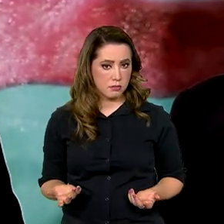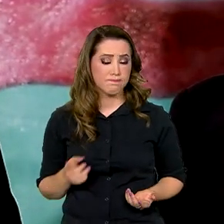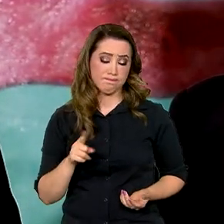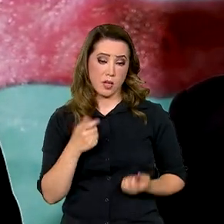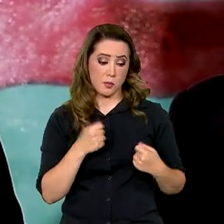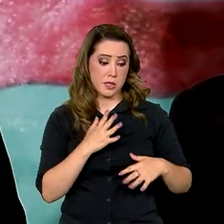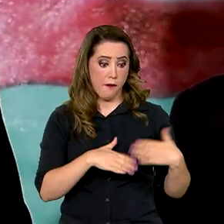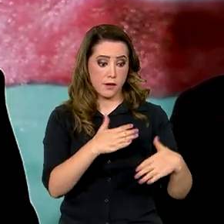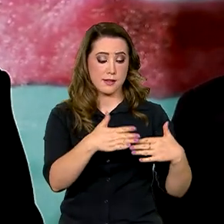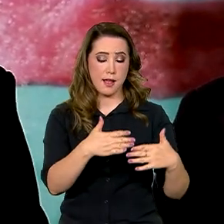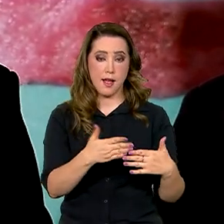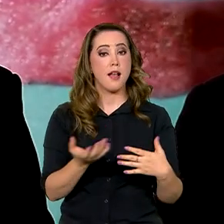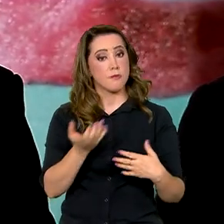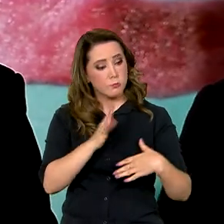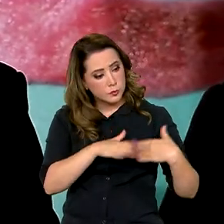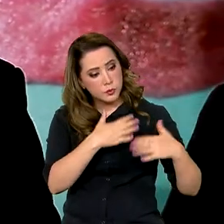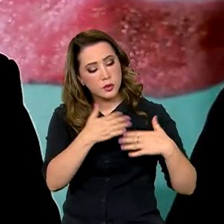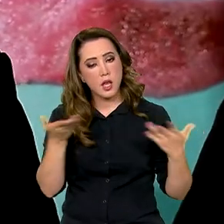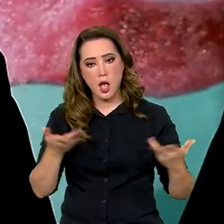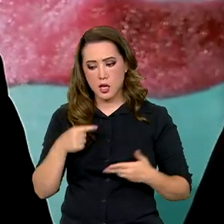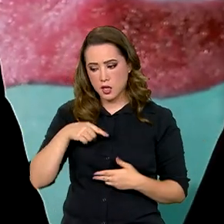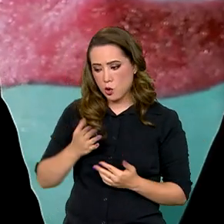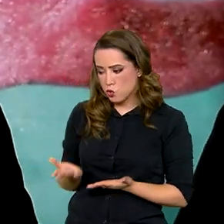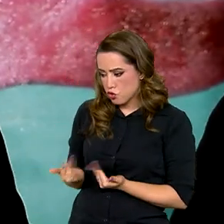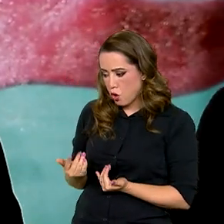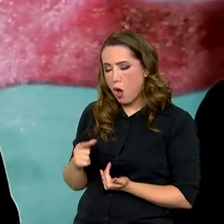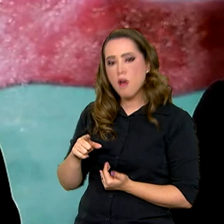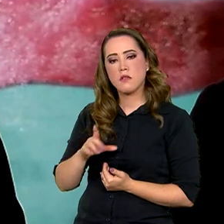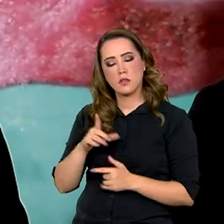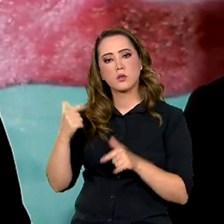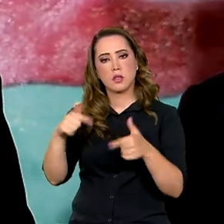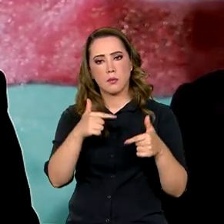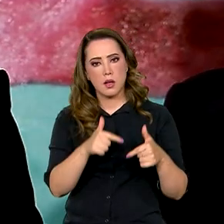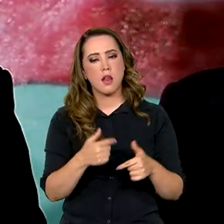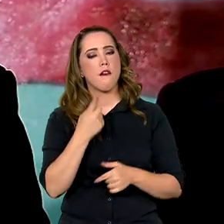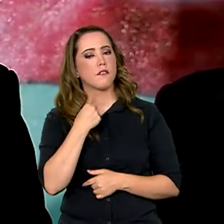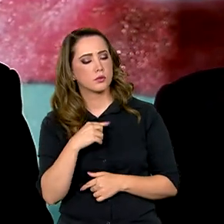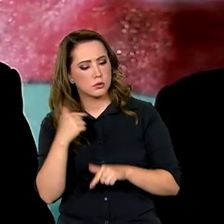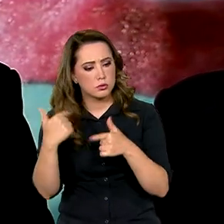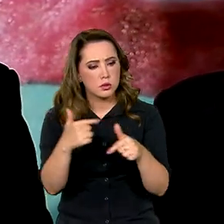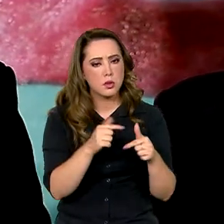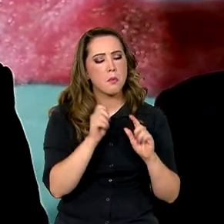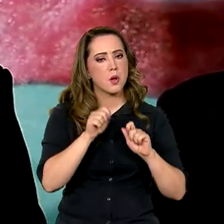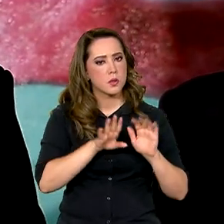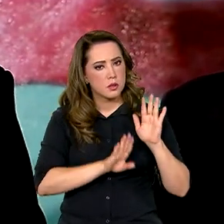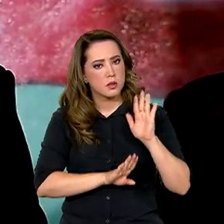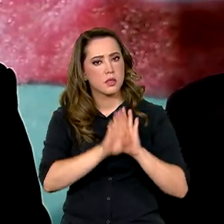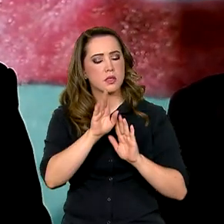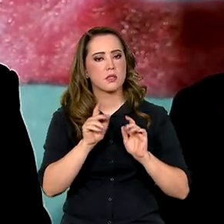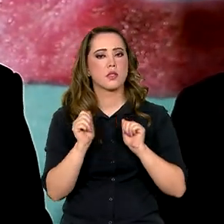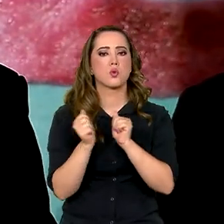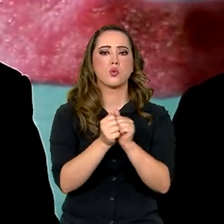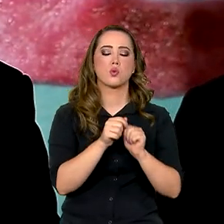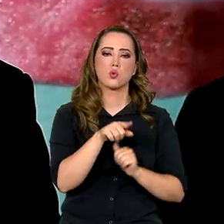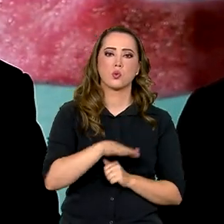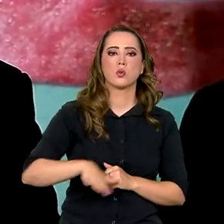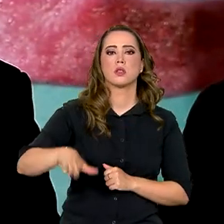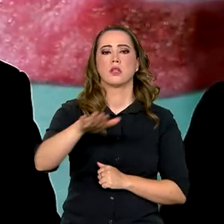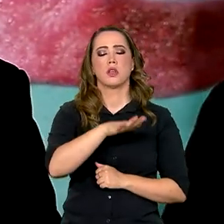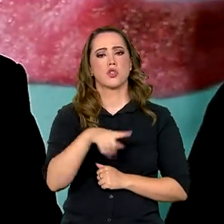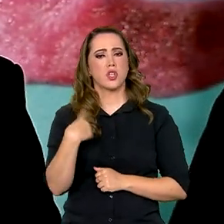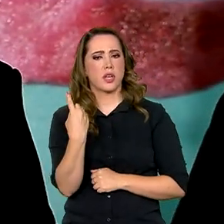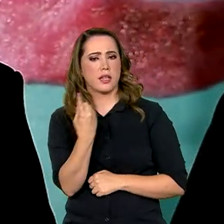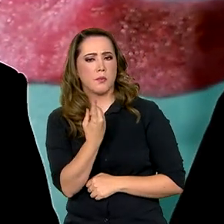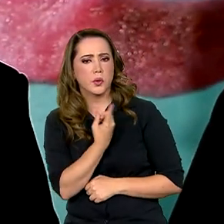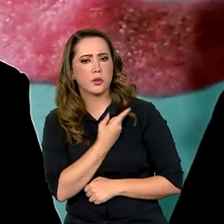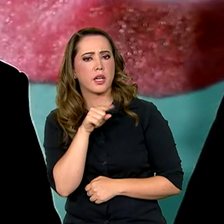que aqui tem um jovem com disposição com vontade de trabalhar e humildade para que possa crescer junto com todos o esporte nacional brasileiro